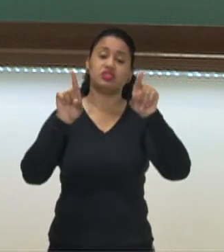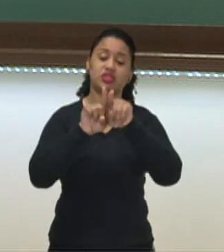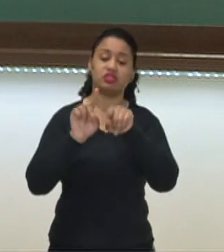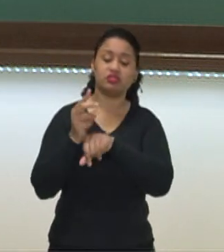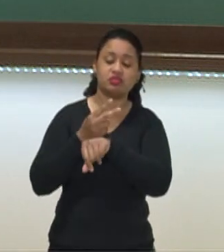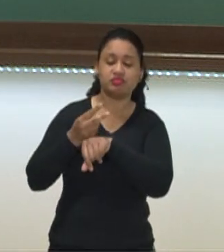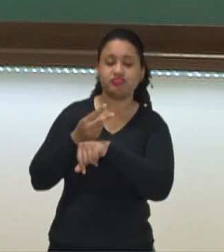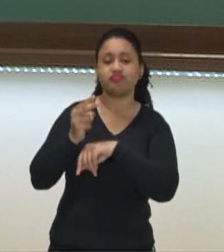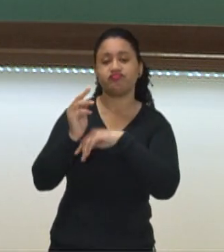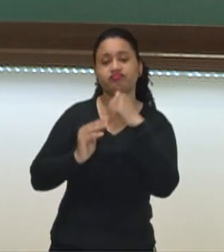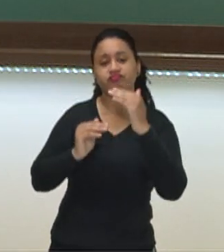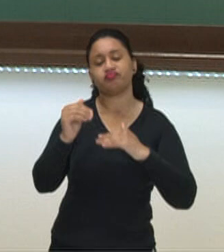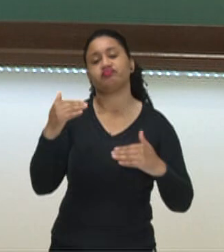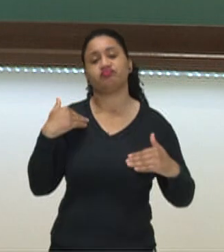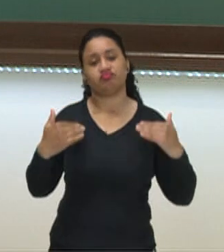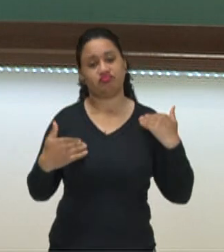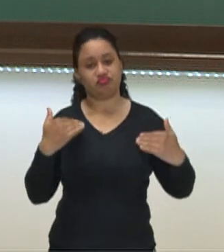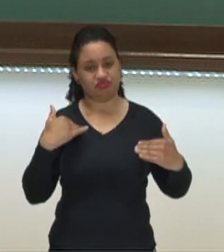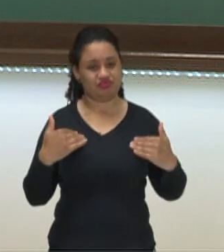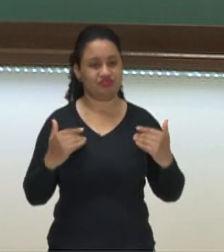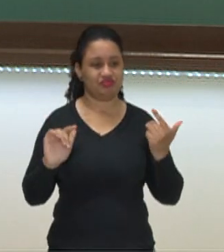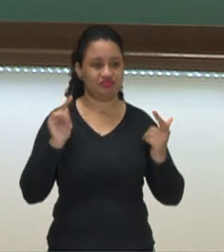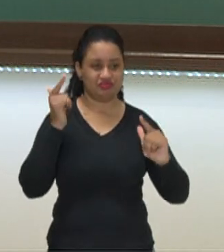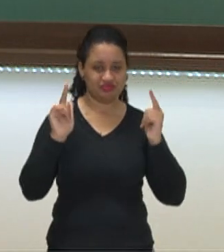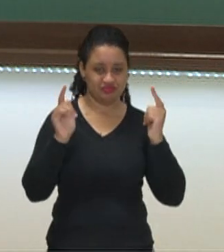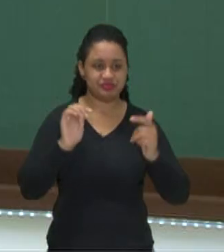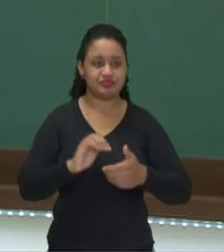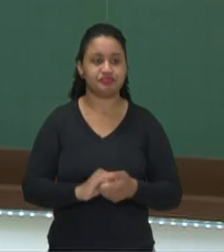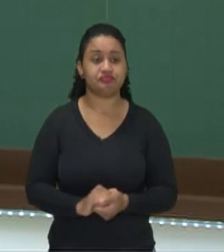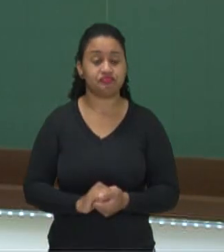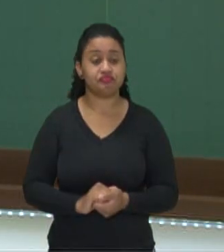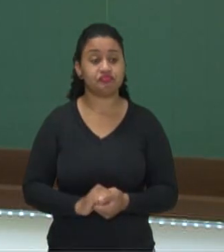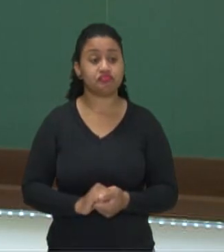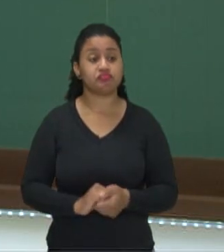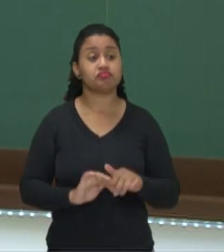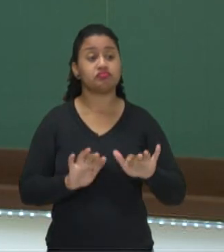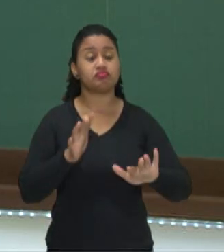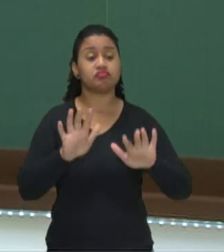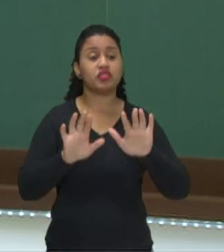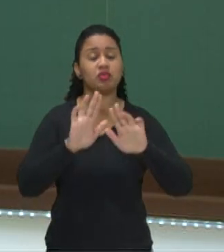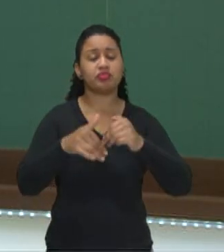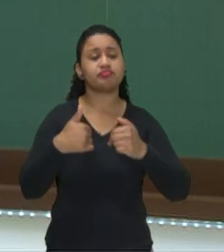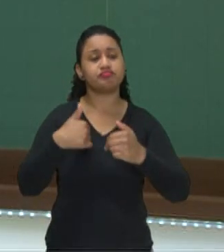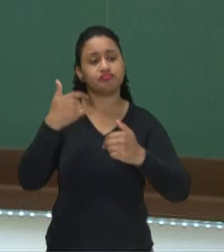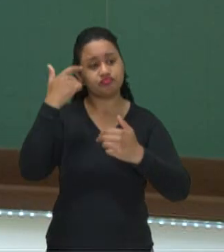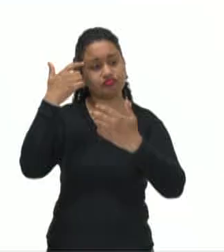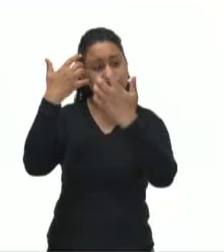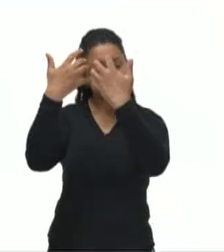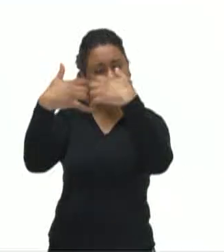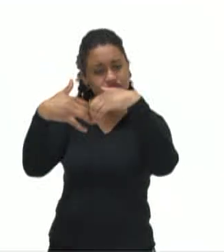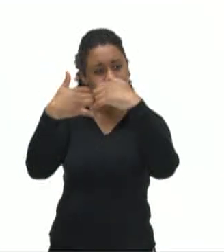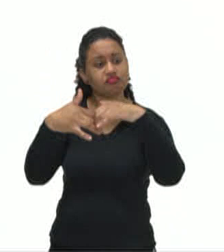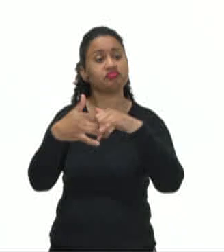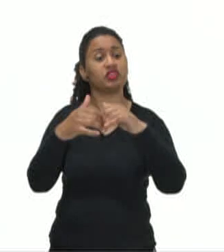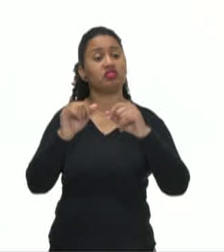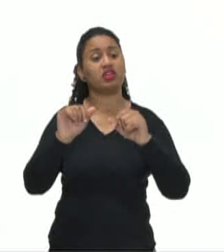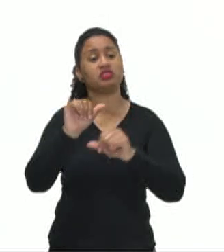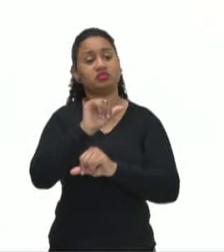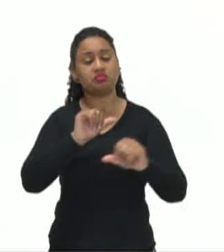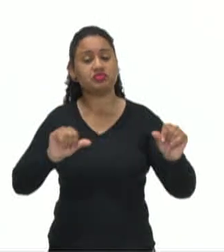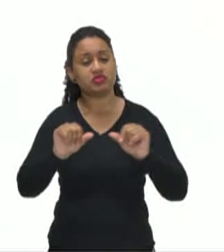procura dessas práticas corporais de aventura. Muitas vezes, por meio da reflexão, é gerada a mudança